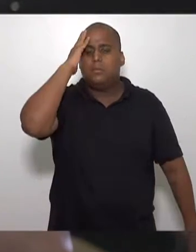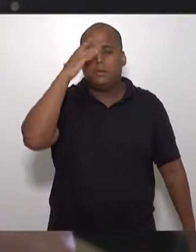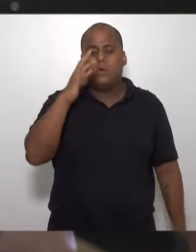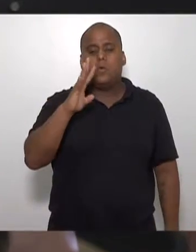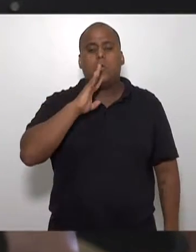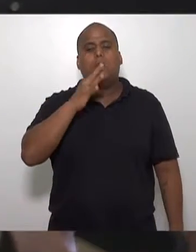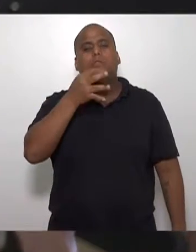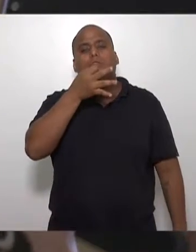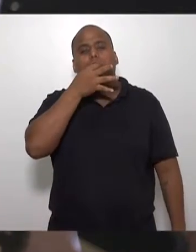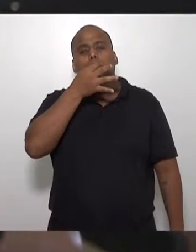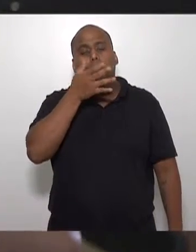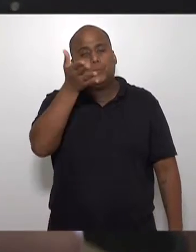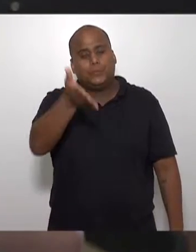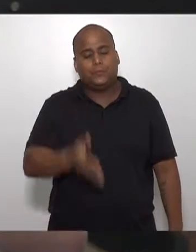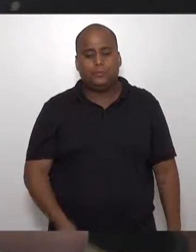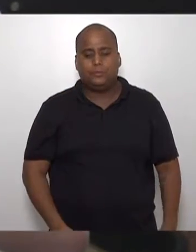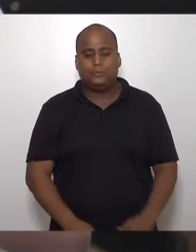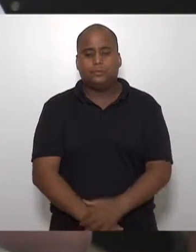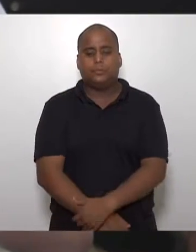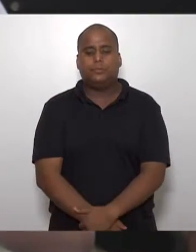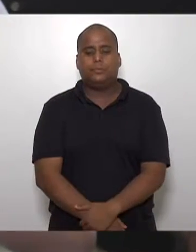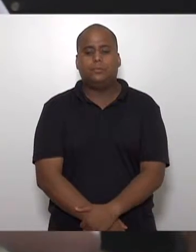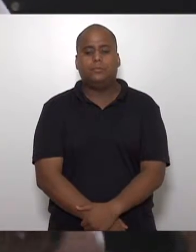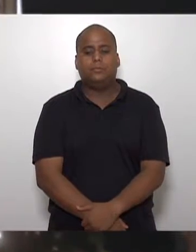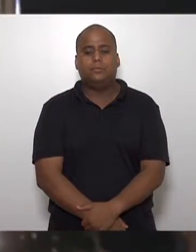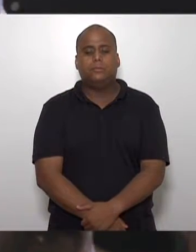poderão conhecer a sonoridade da manhã